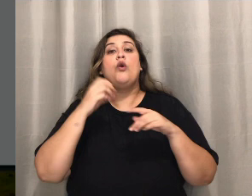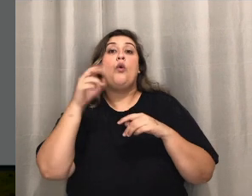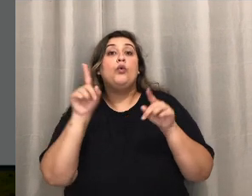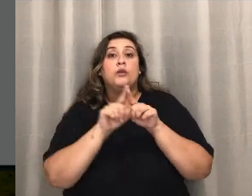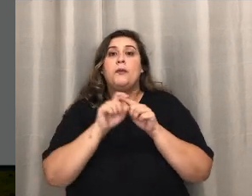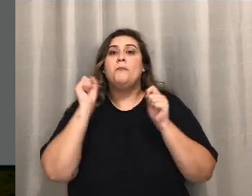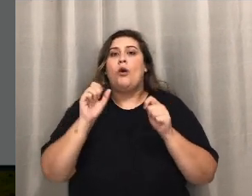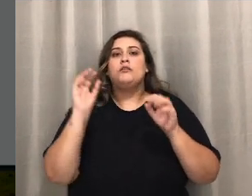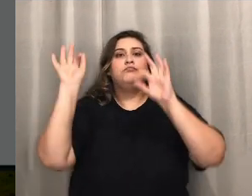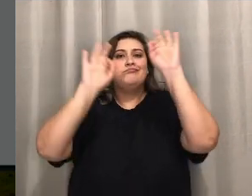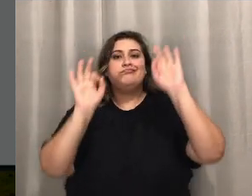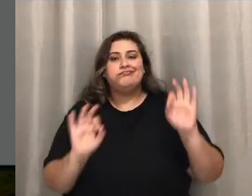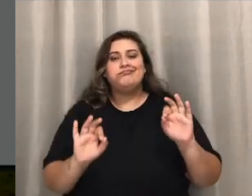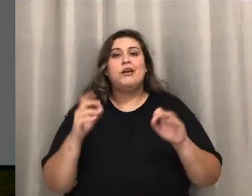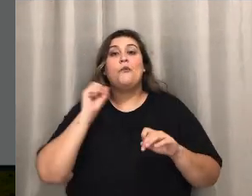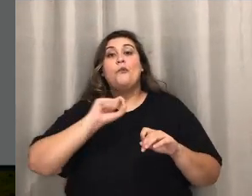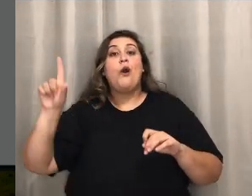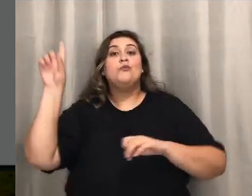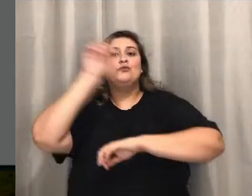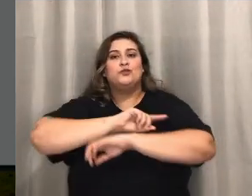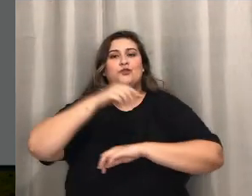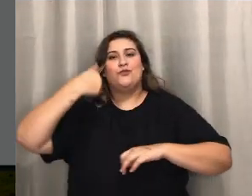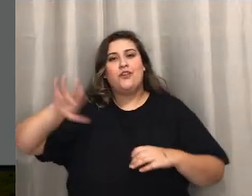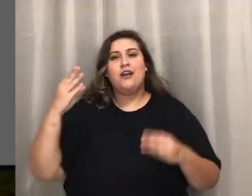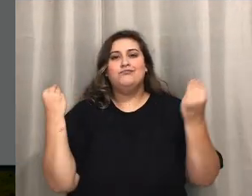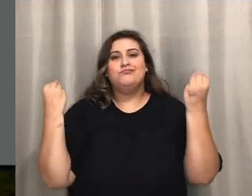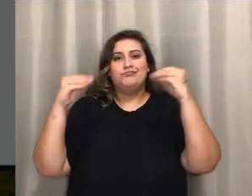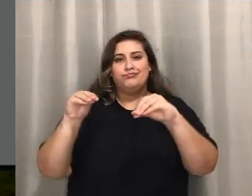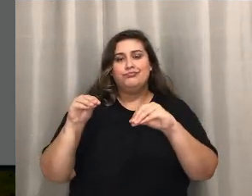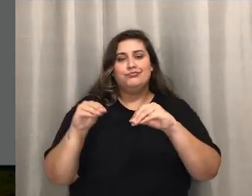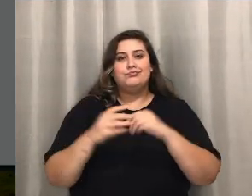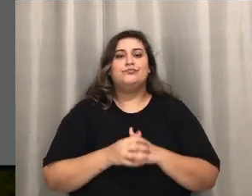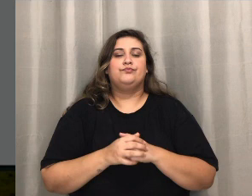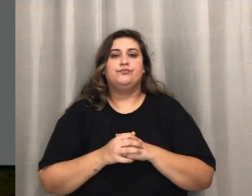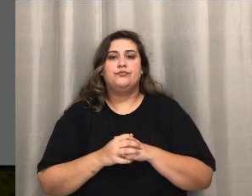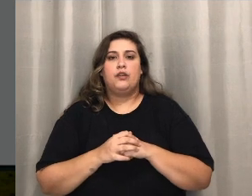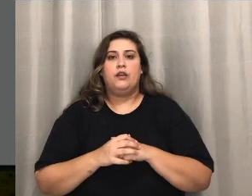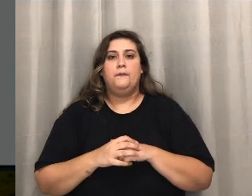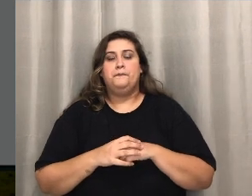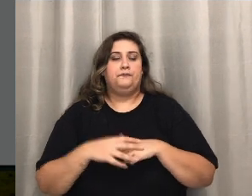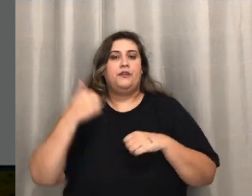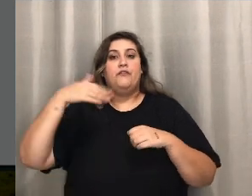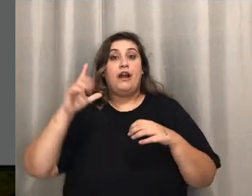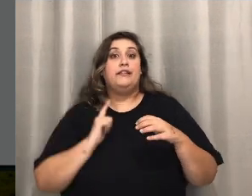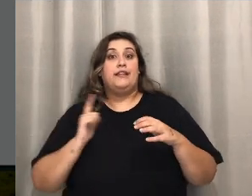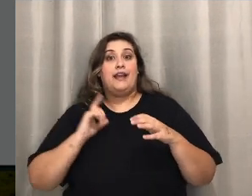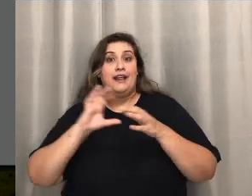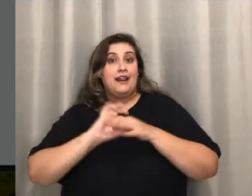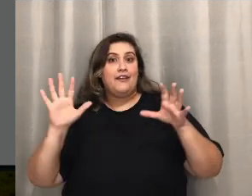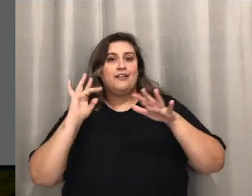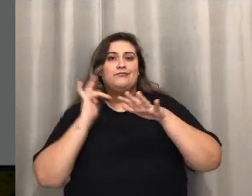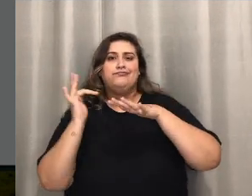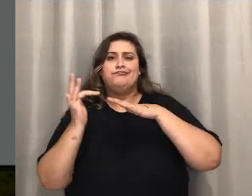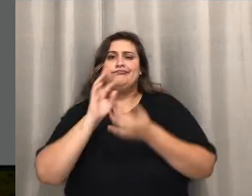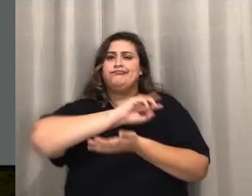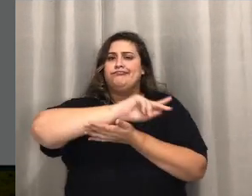postar imediatamente, mas também nós podemos programar aqui no calendário quando esse podcast irá ao